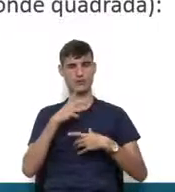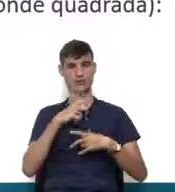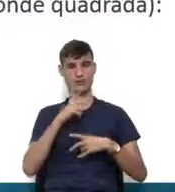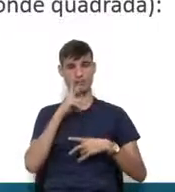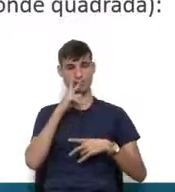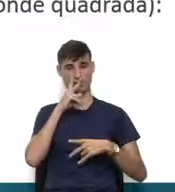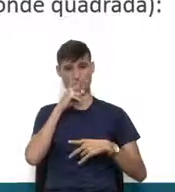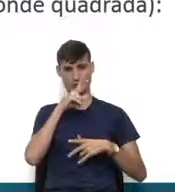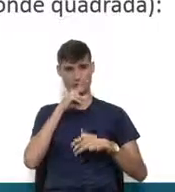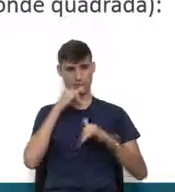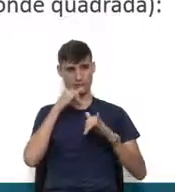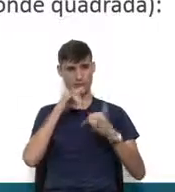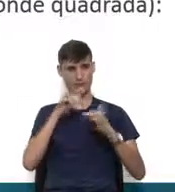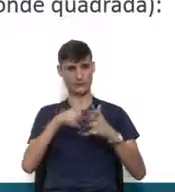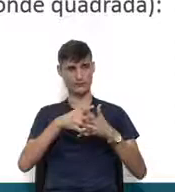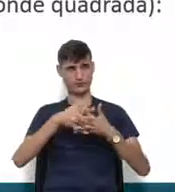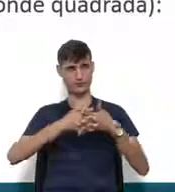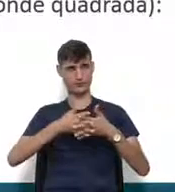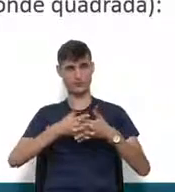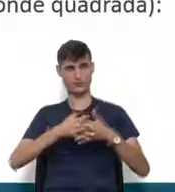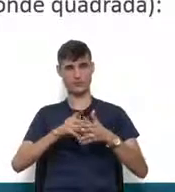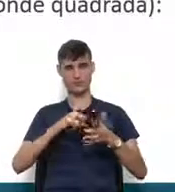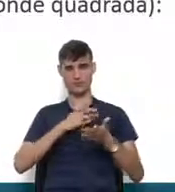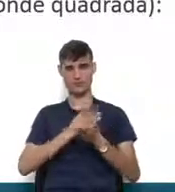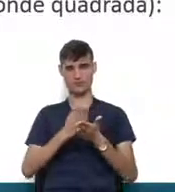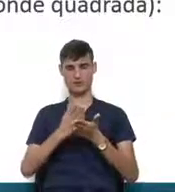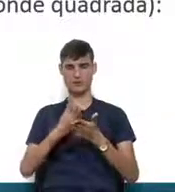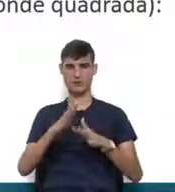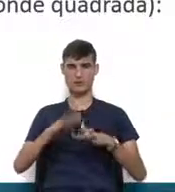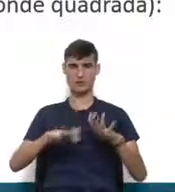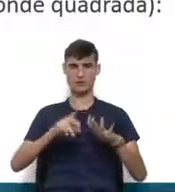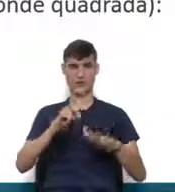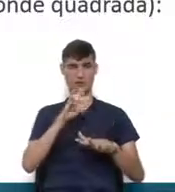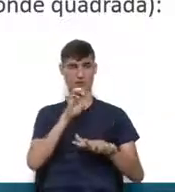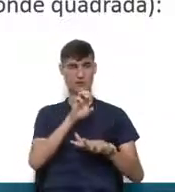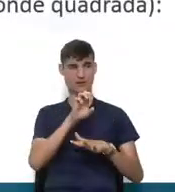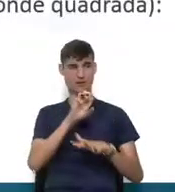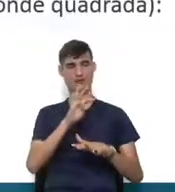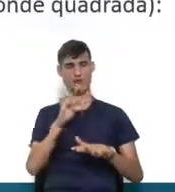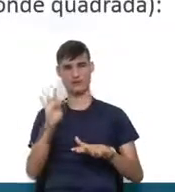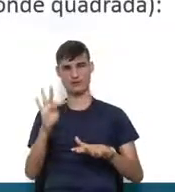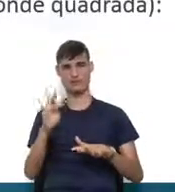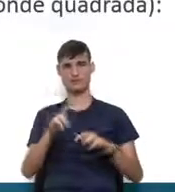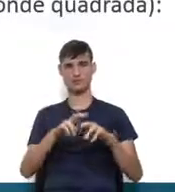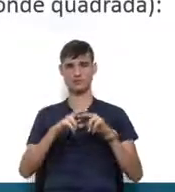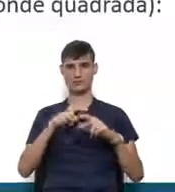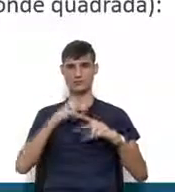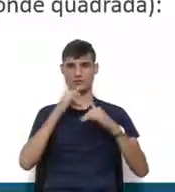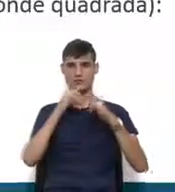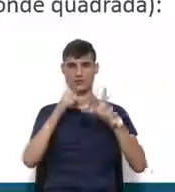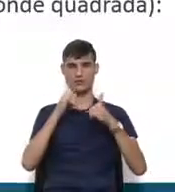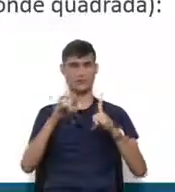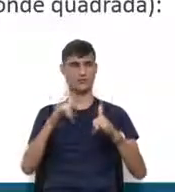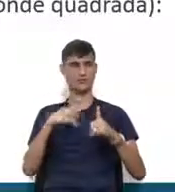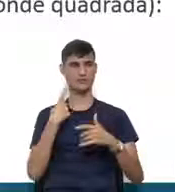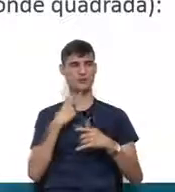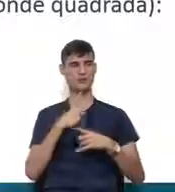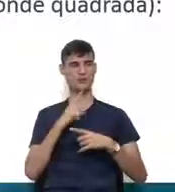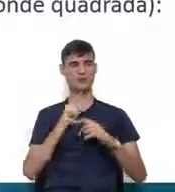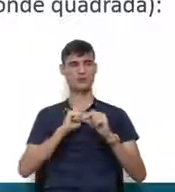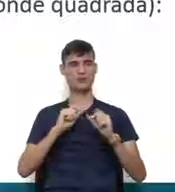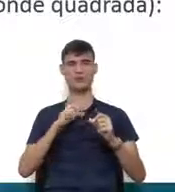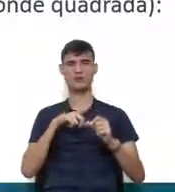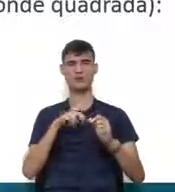força eletromotriz periódica E de T. Então, aqui nós temos o circuito elétrico e aqui nós temos